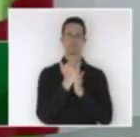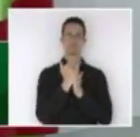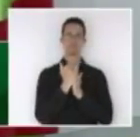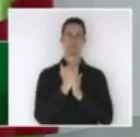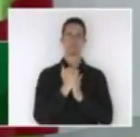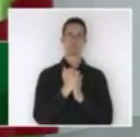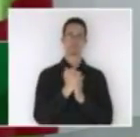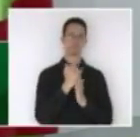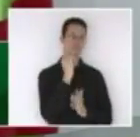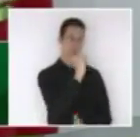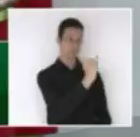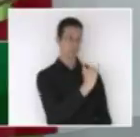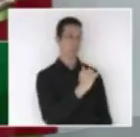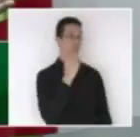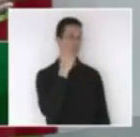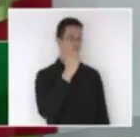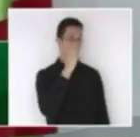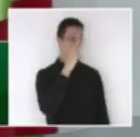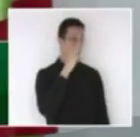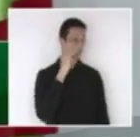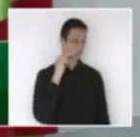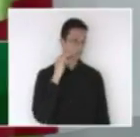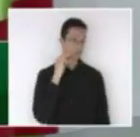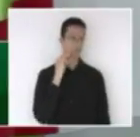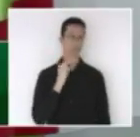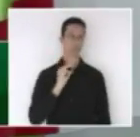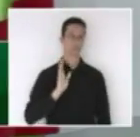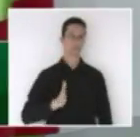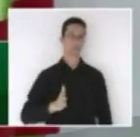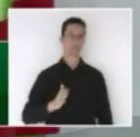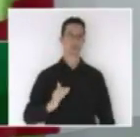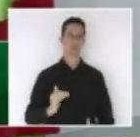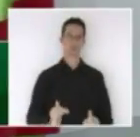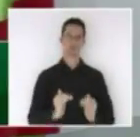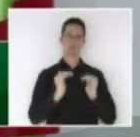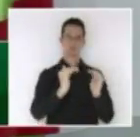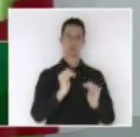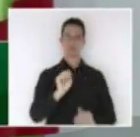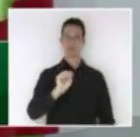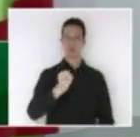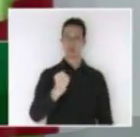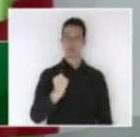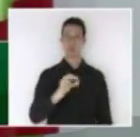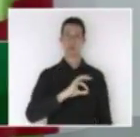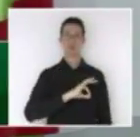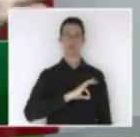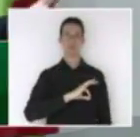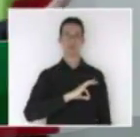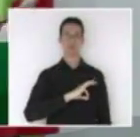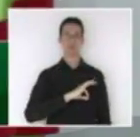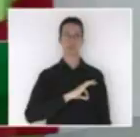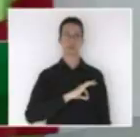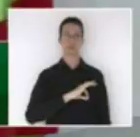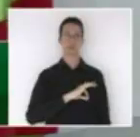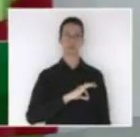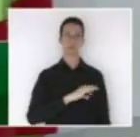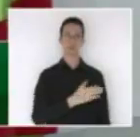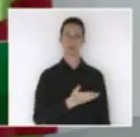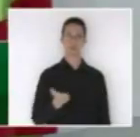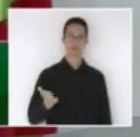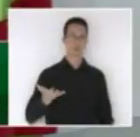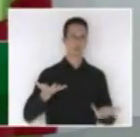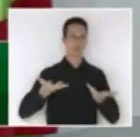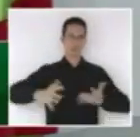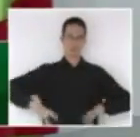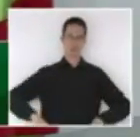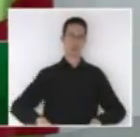Marcondes, promoveu 8 policiais que não querem trabalhar na linha de